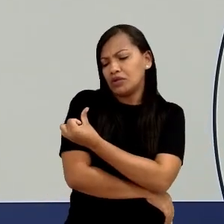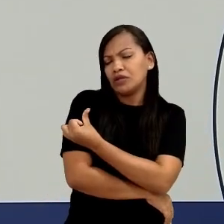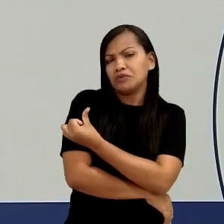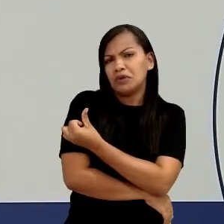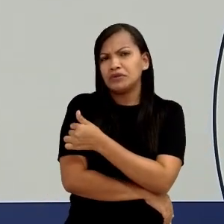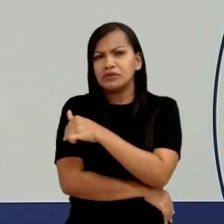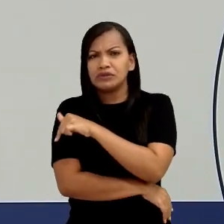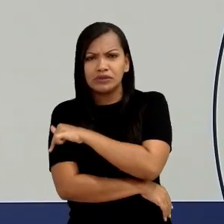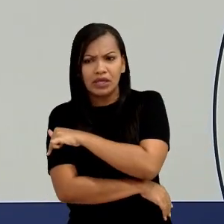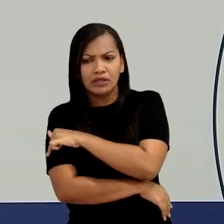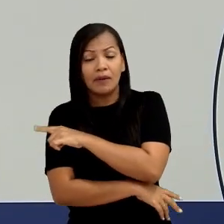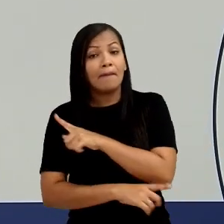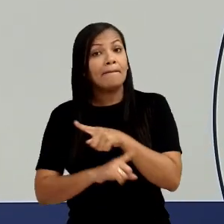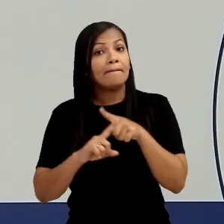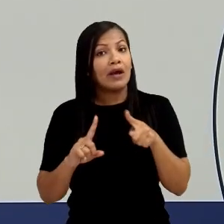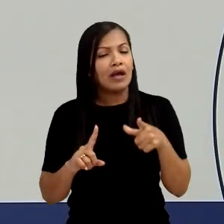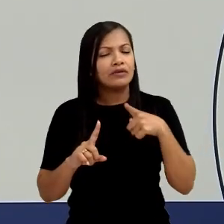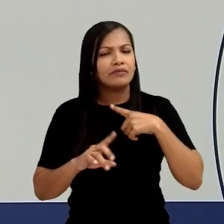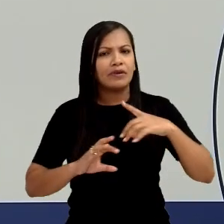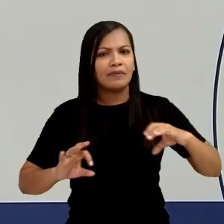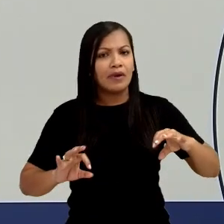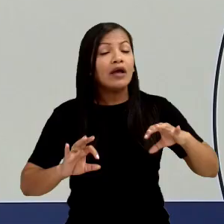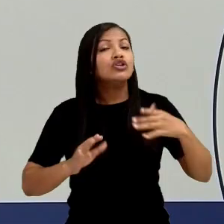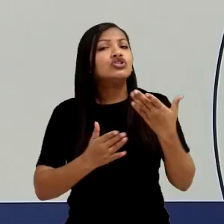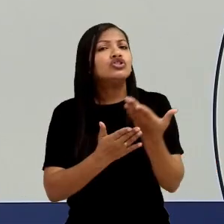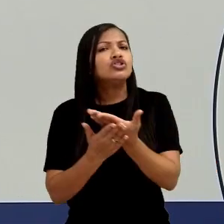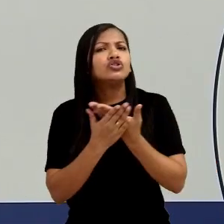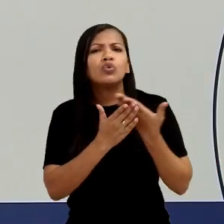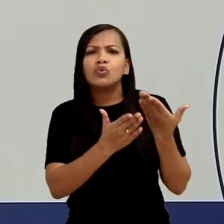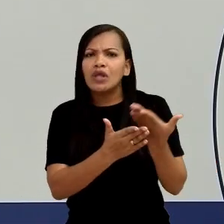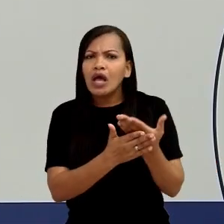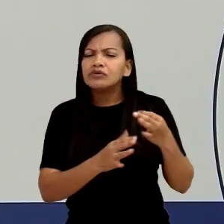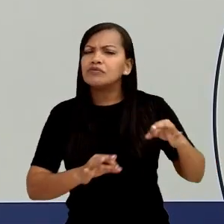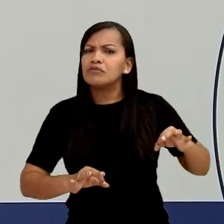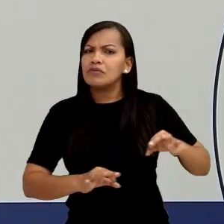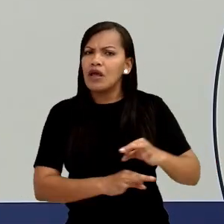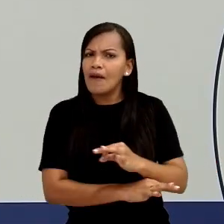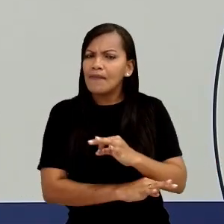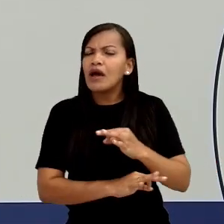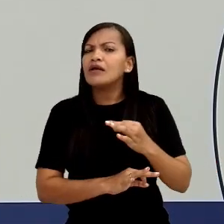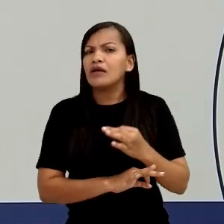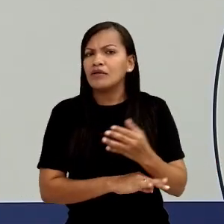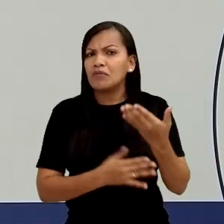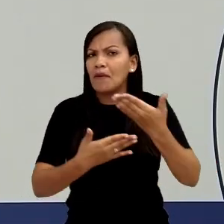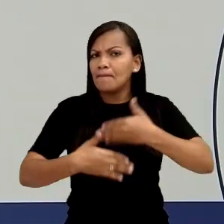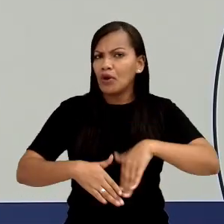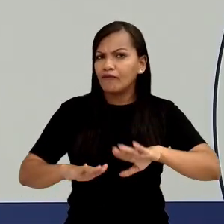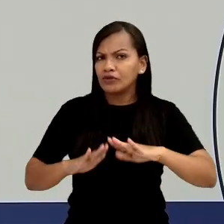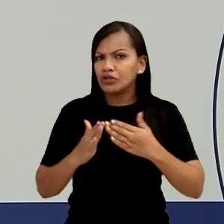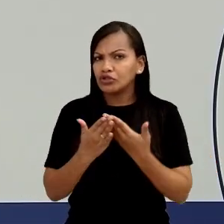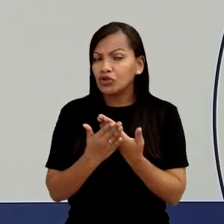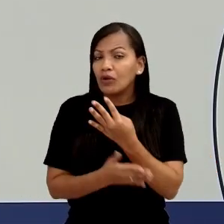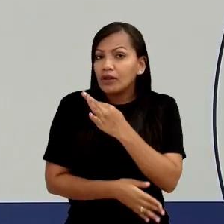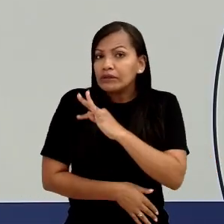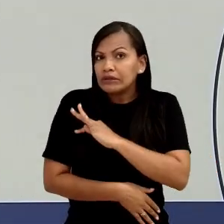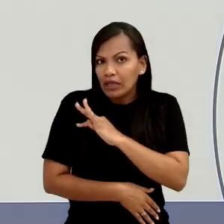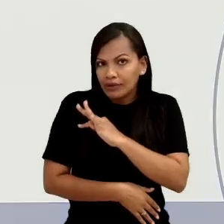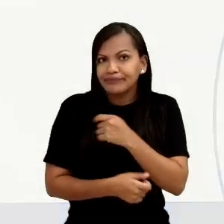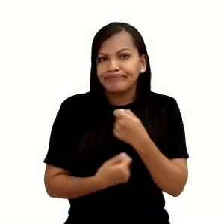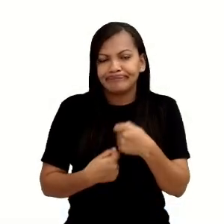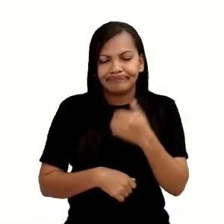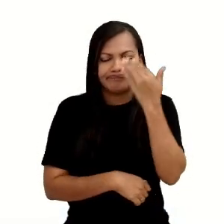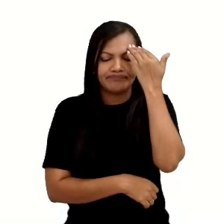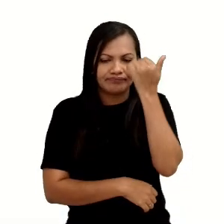no 7º ano, mas agora em preparação para o IFPE e para o ETE, a gente precisa disso daqui. Dá uma olhadinha na tela. O que a gente tem